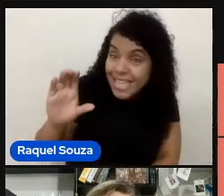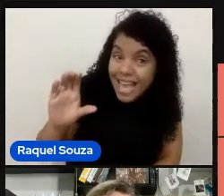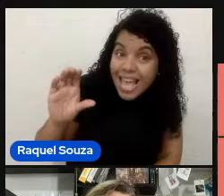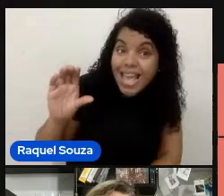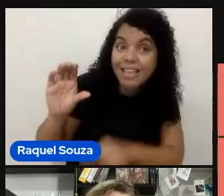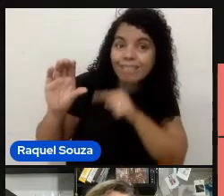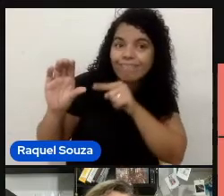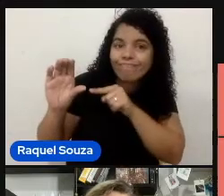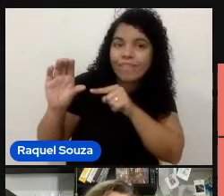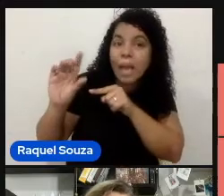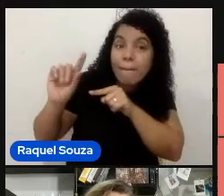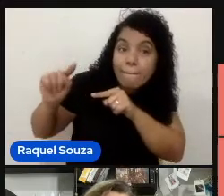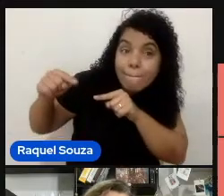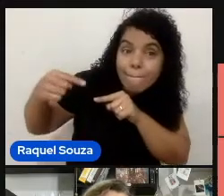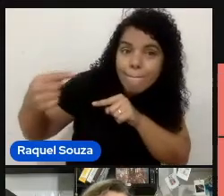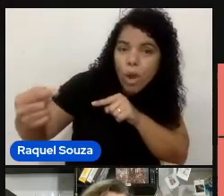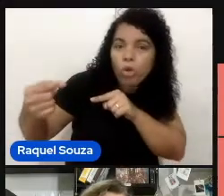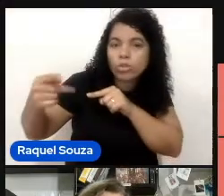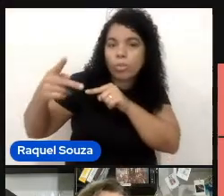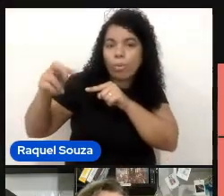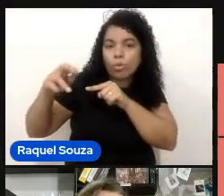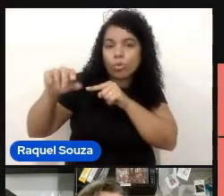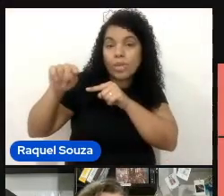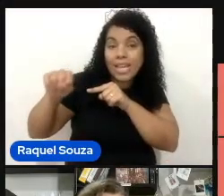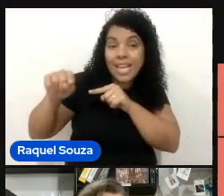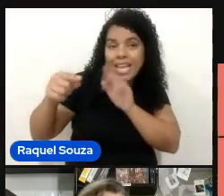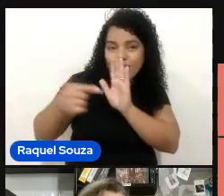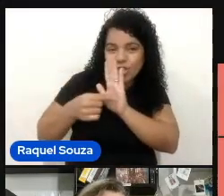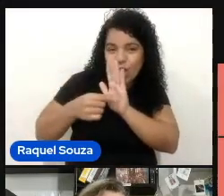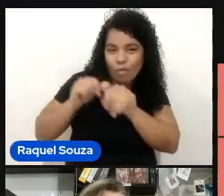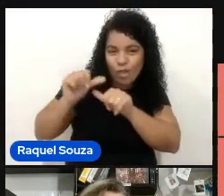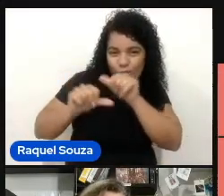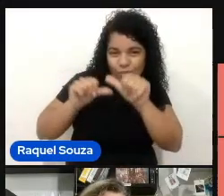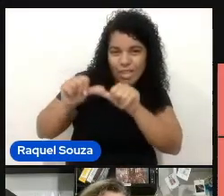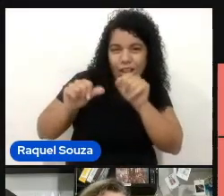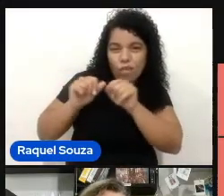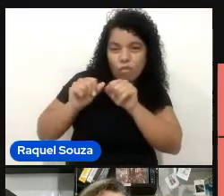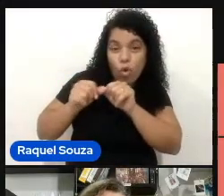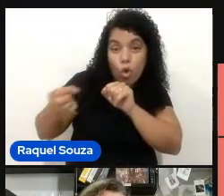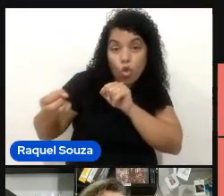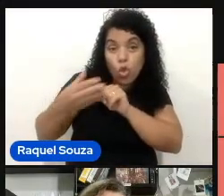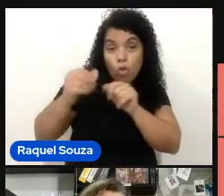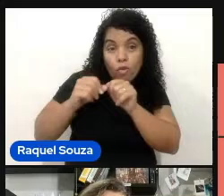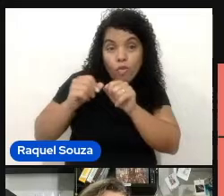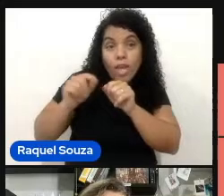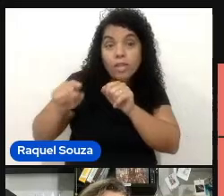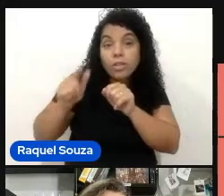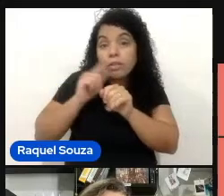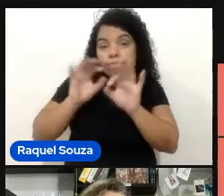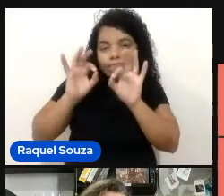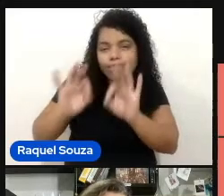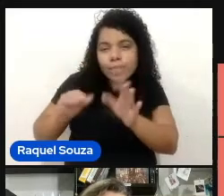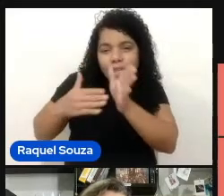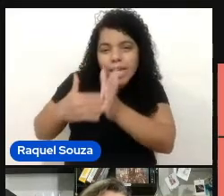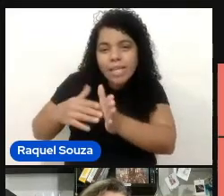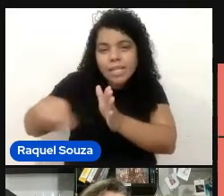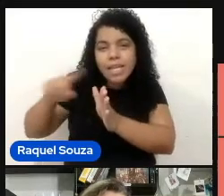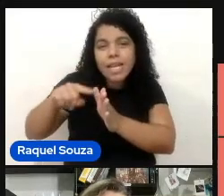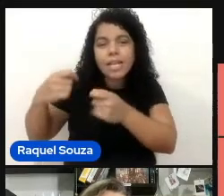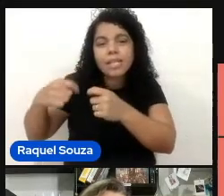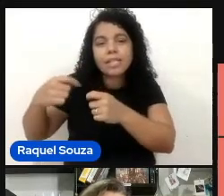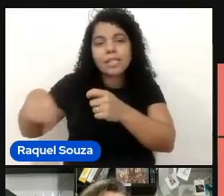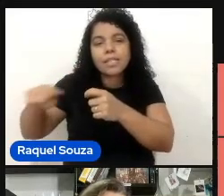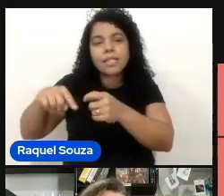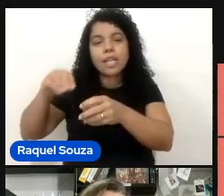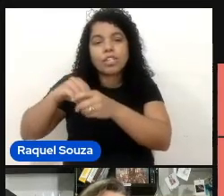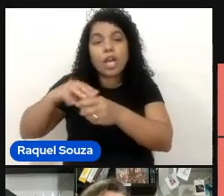parte pós-produtiva, então ele garante que aquele software que sofreu alteração ou que foi construído novo, ele está de fato atendendo às necessidades dele num ambiente já